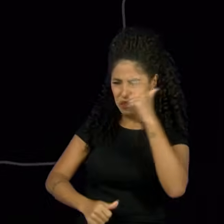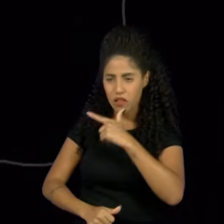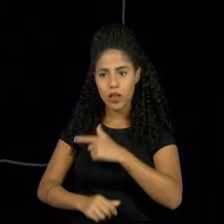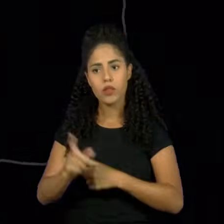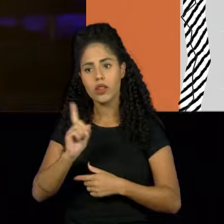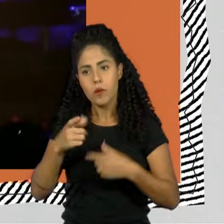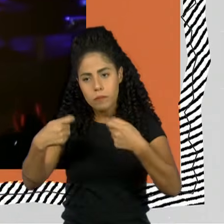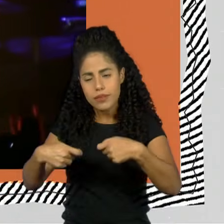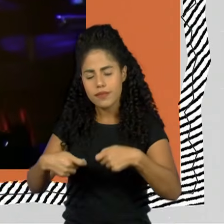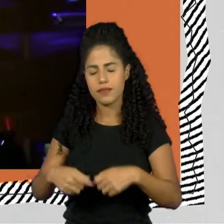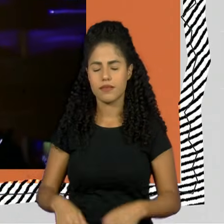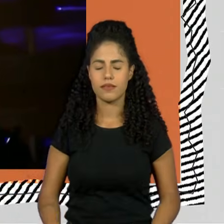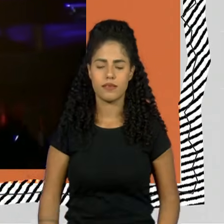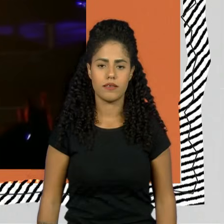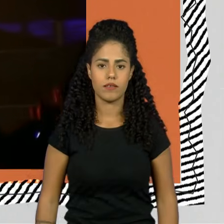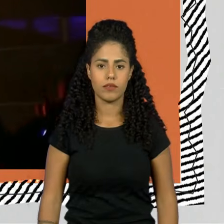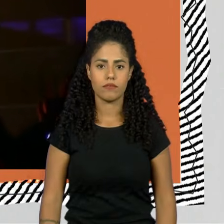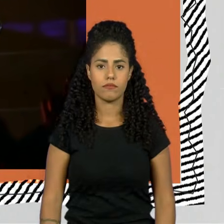necessário.